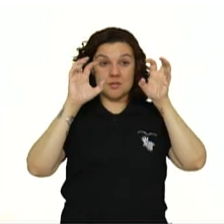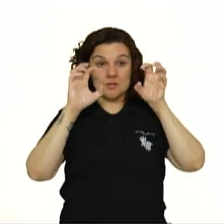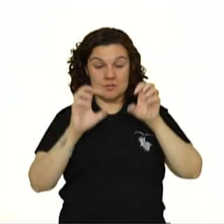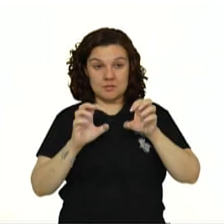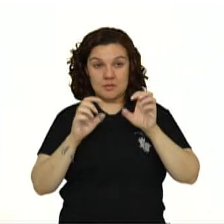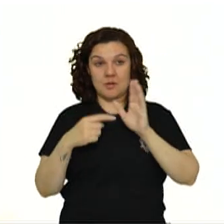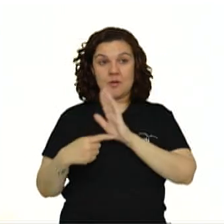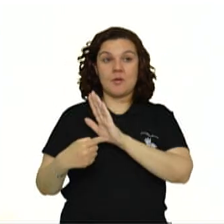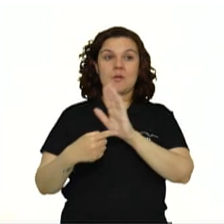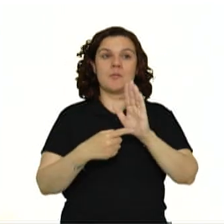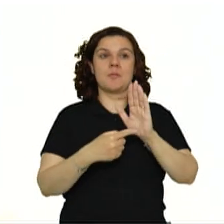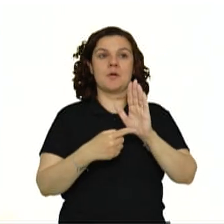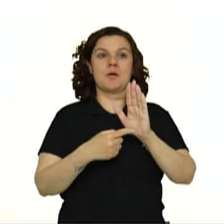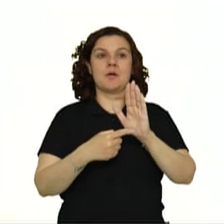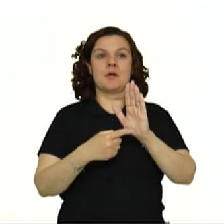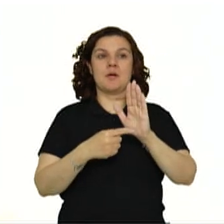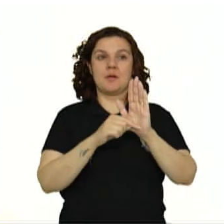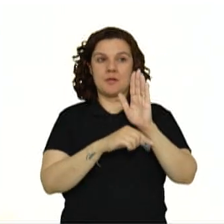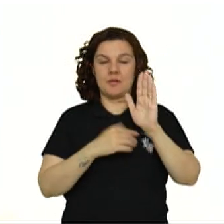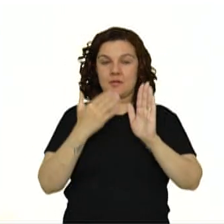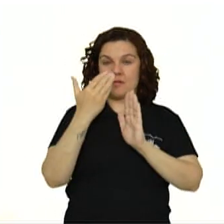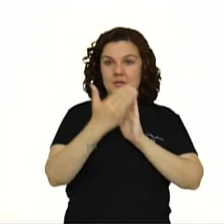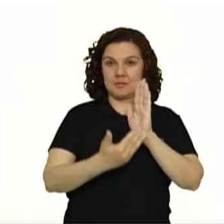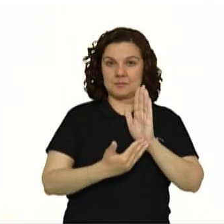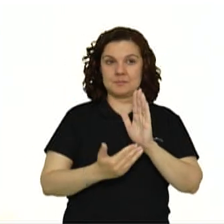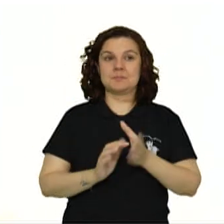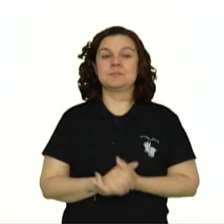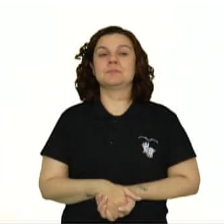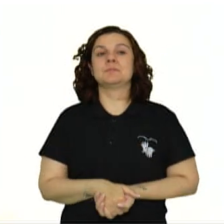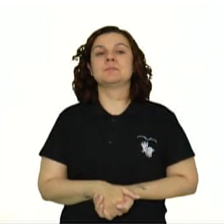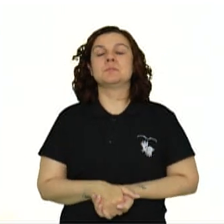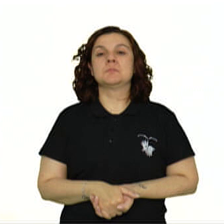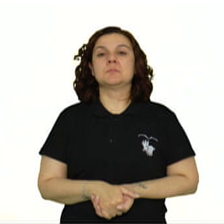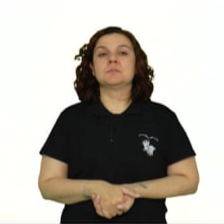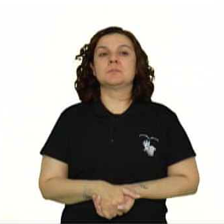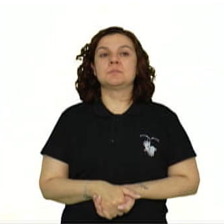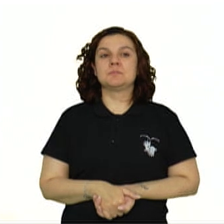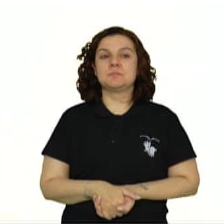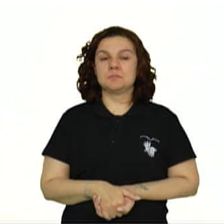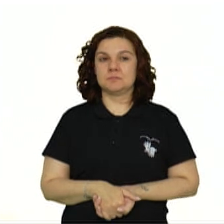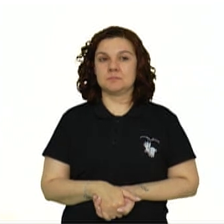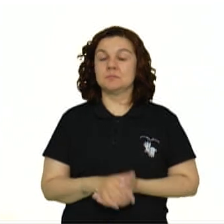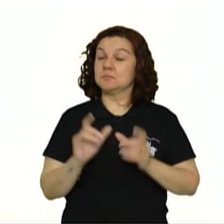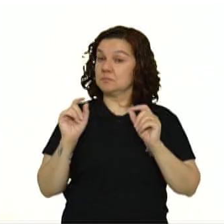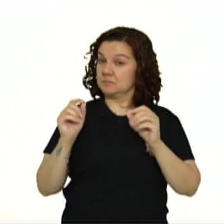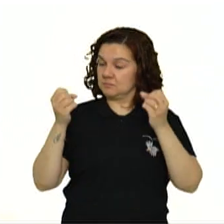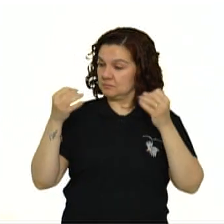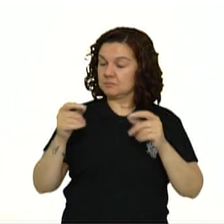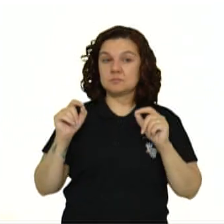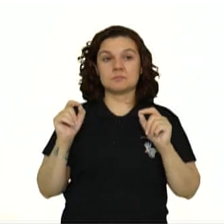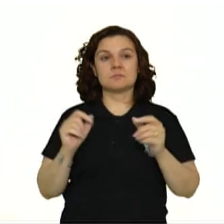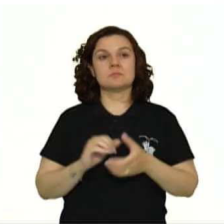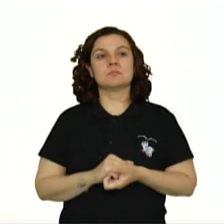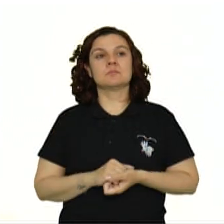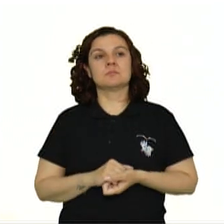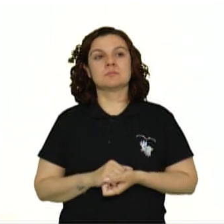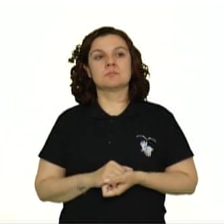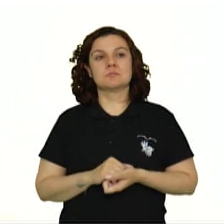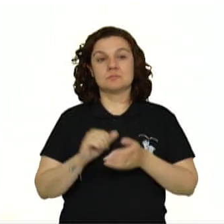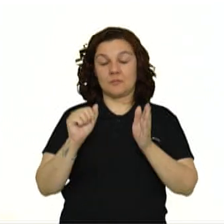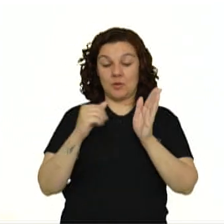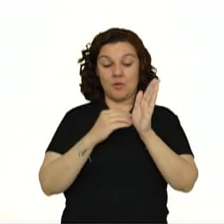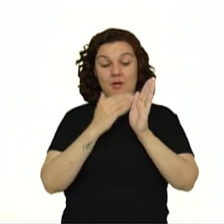abaixo ilustra essa região, tá? Então, nós estamos falando aqui de